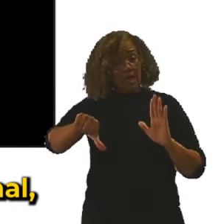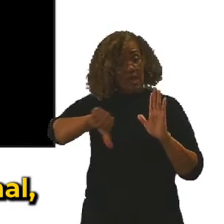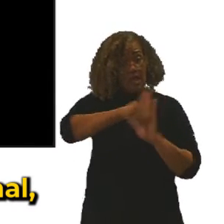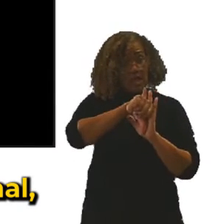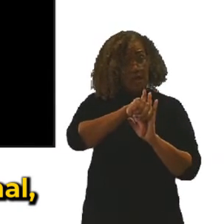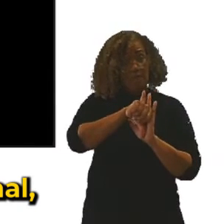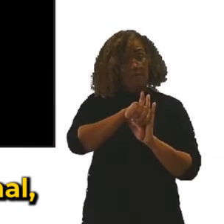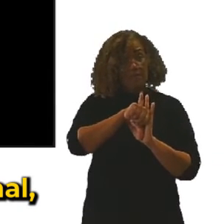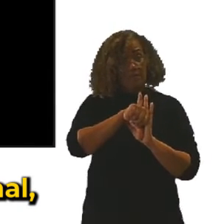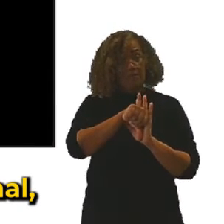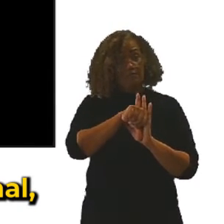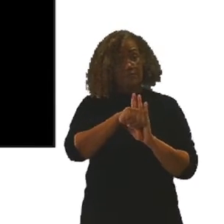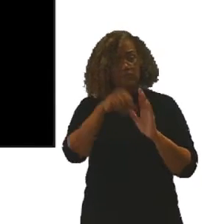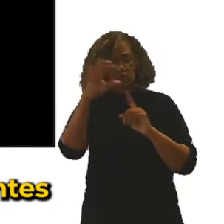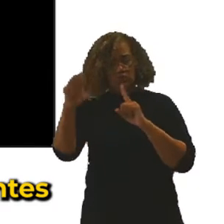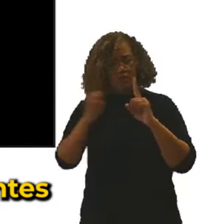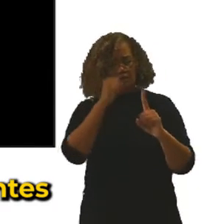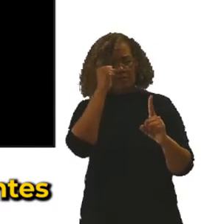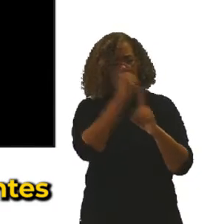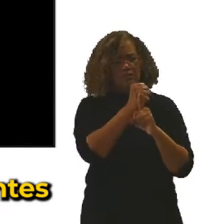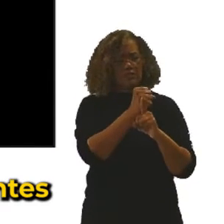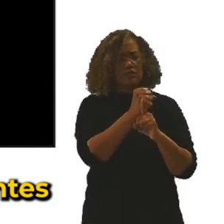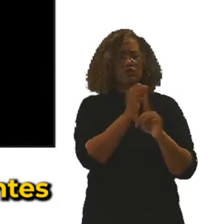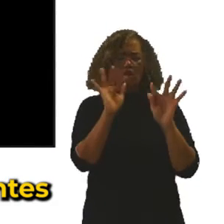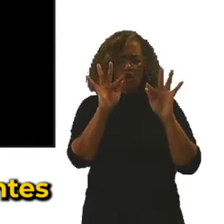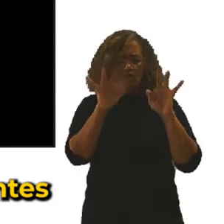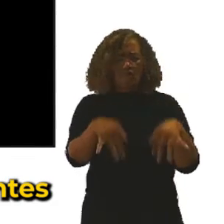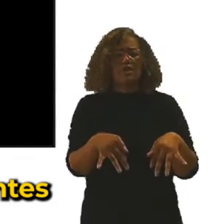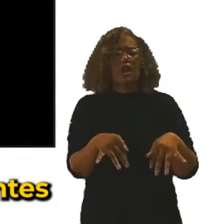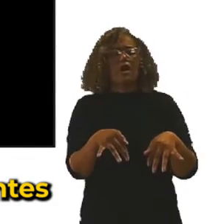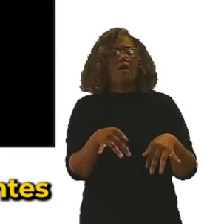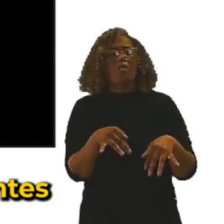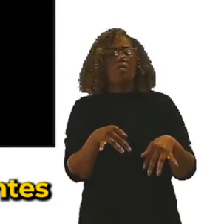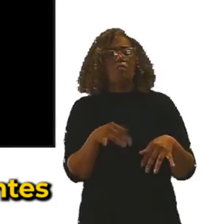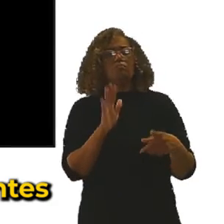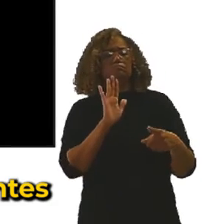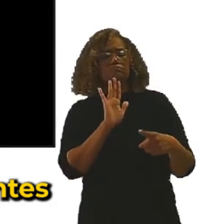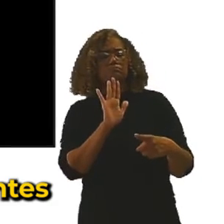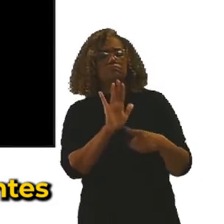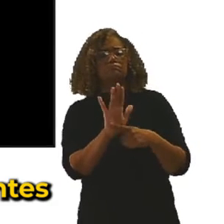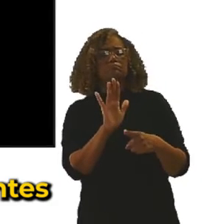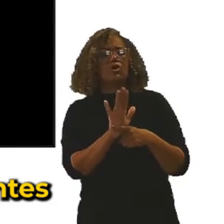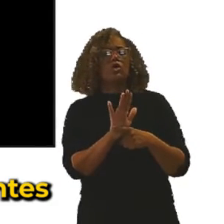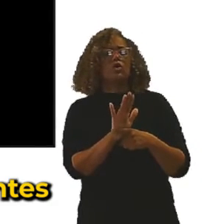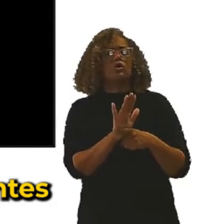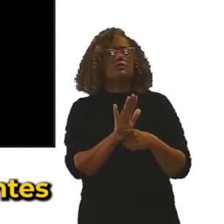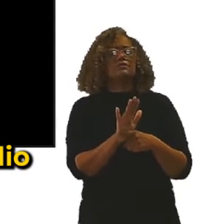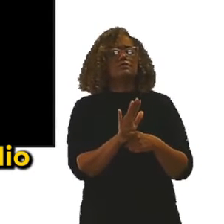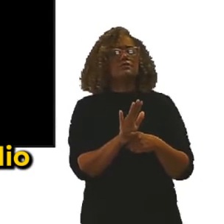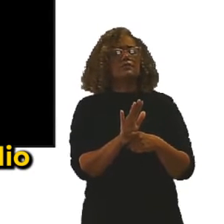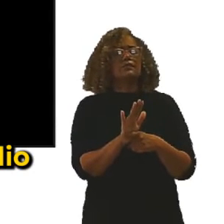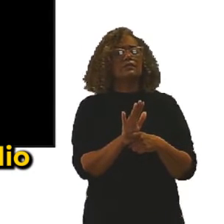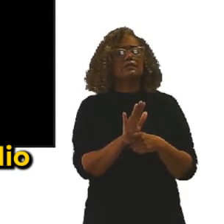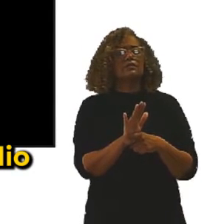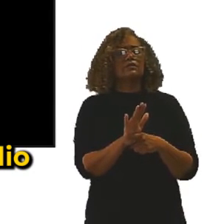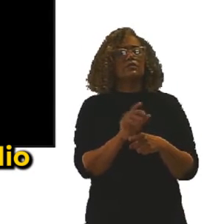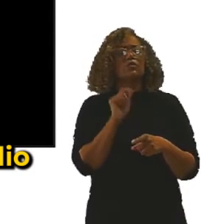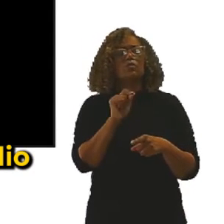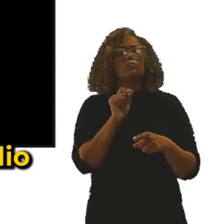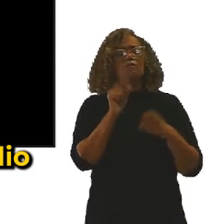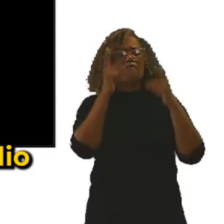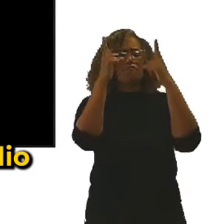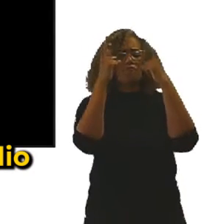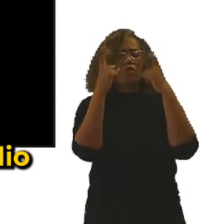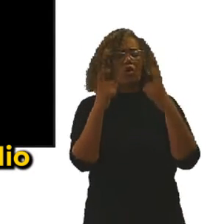e depois, ao final, a gente lança, então, estatísticas referentes à violência contra a